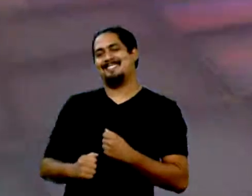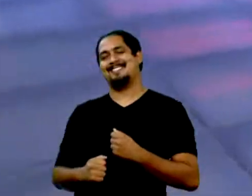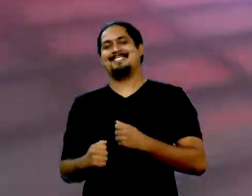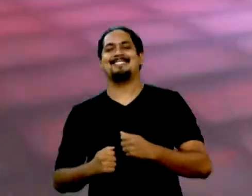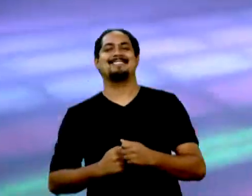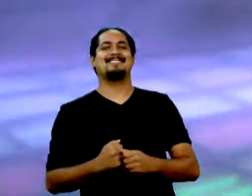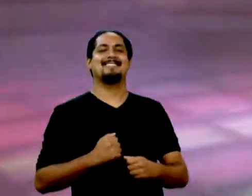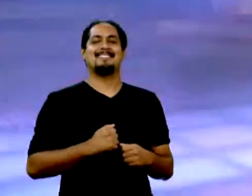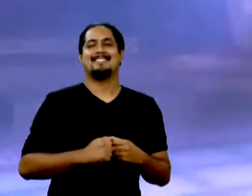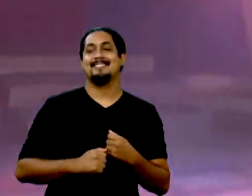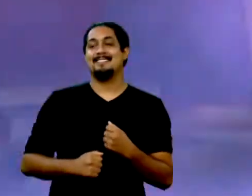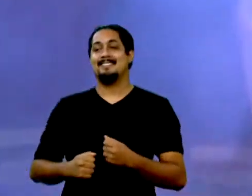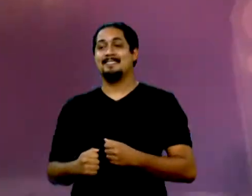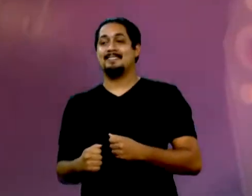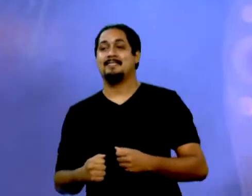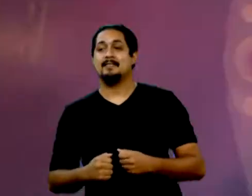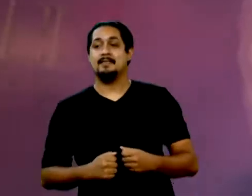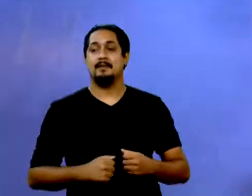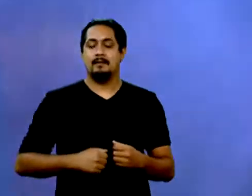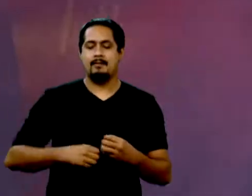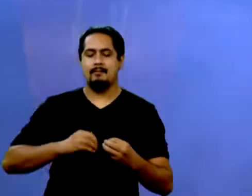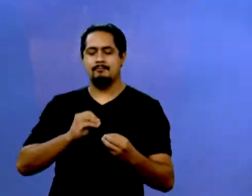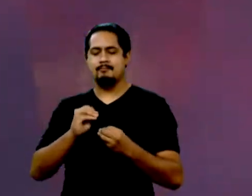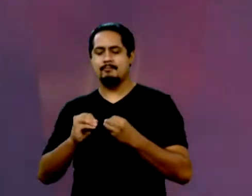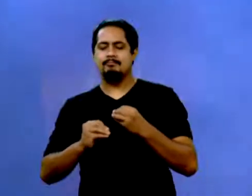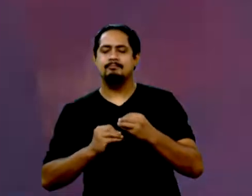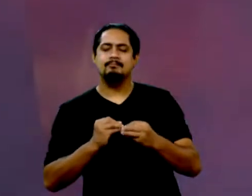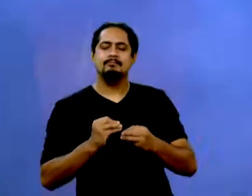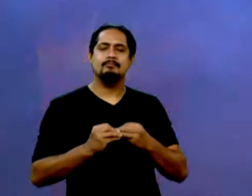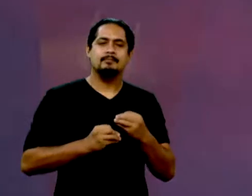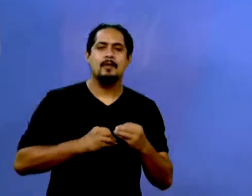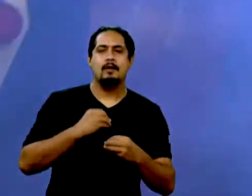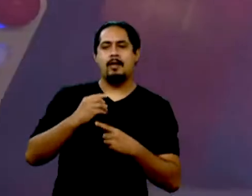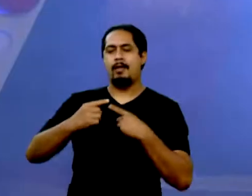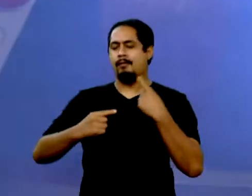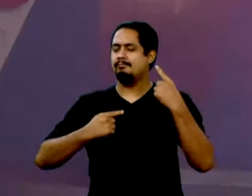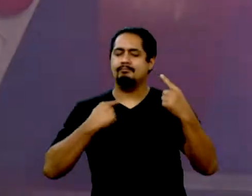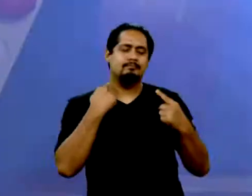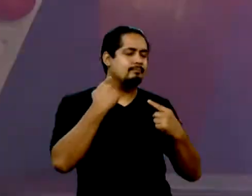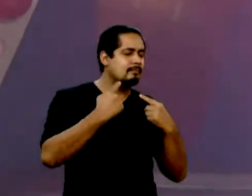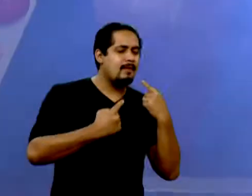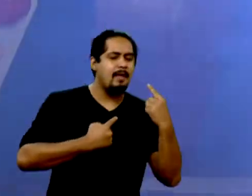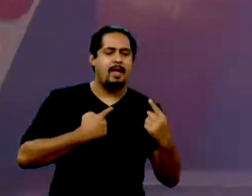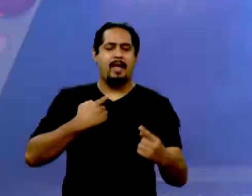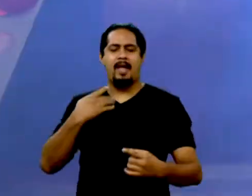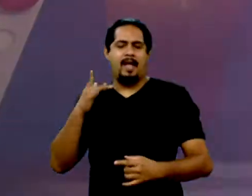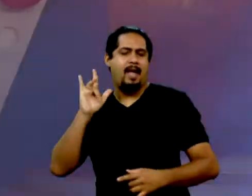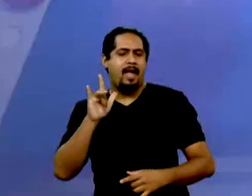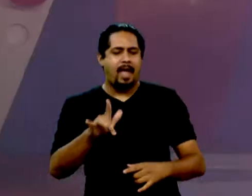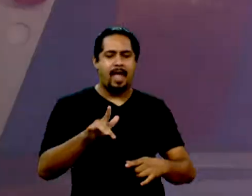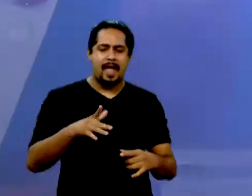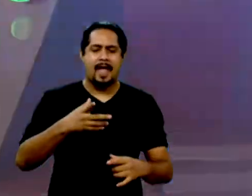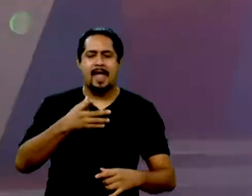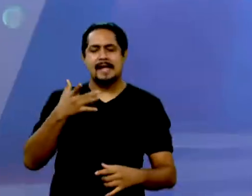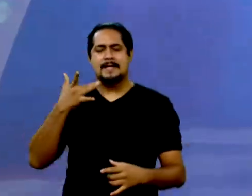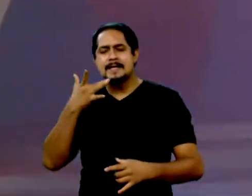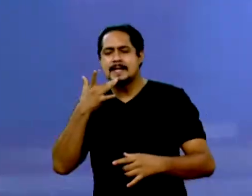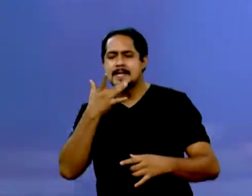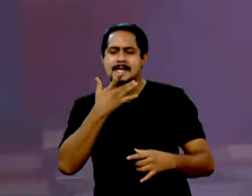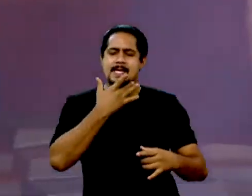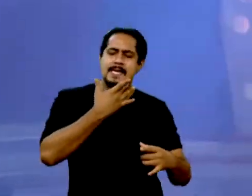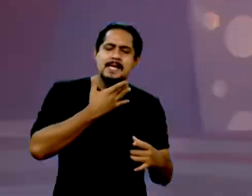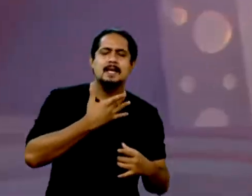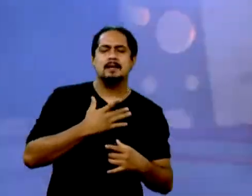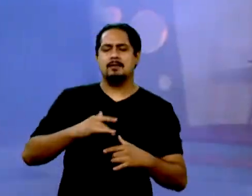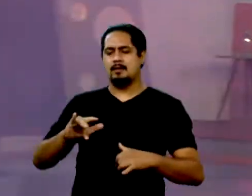assim. Vem, meus shows. Beijei na boca dela e fiquei doidão. A gata era gostosa, uma tentação.